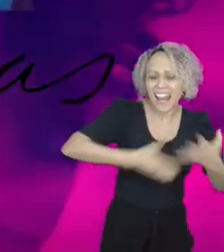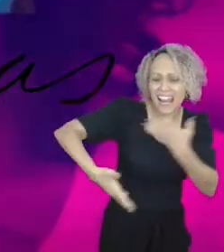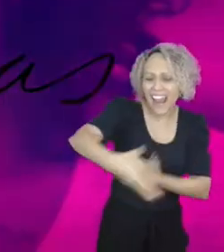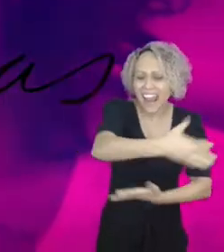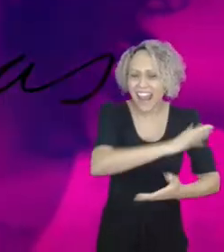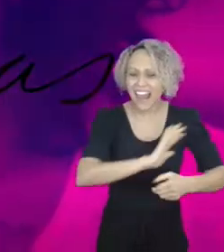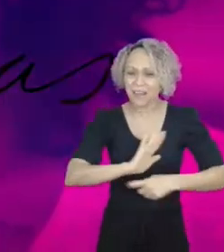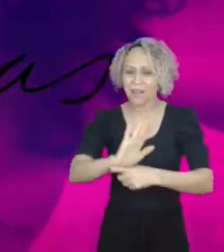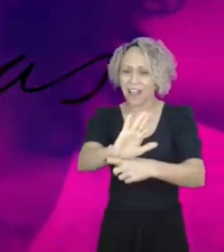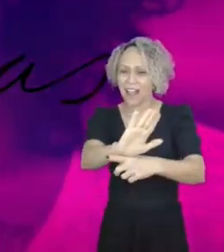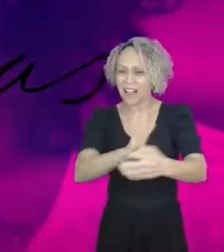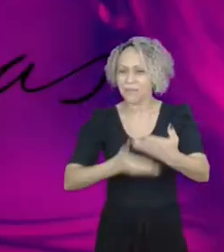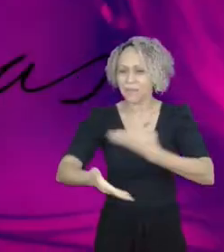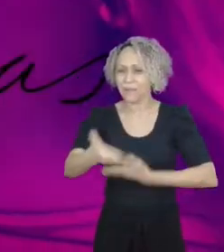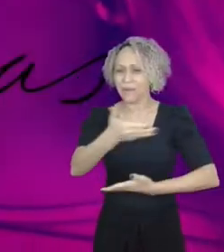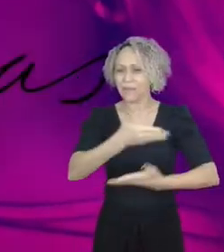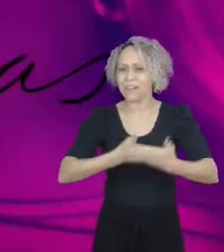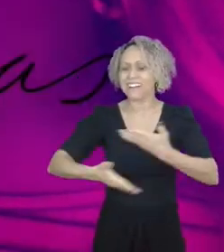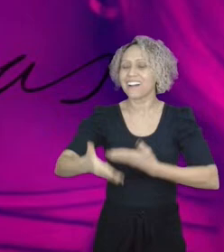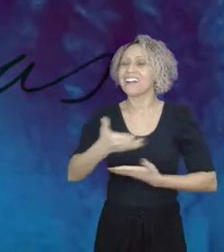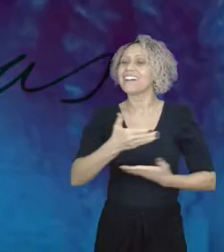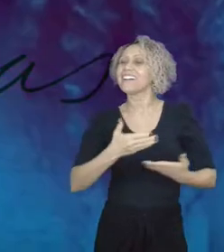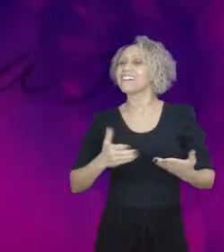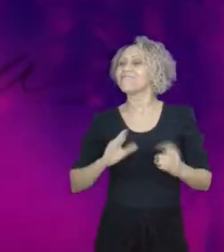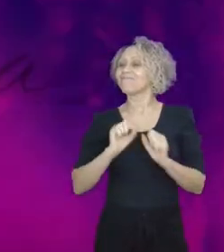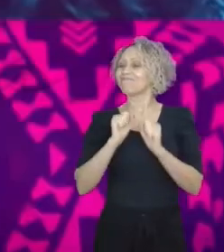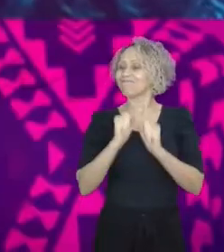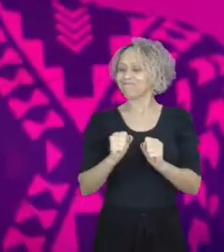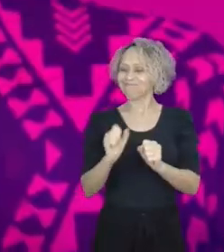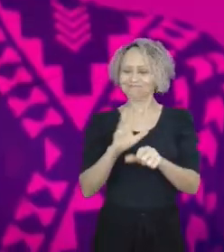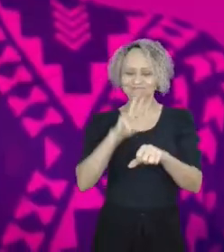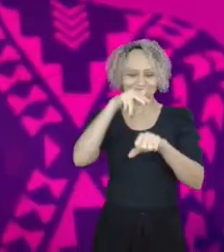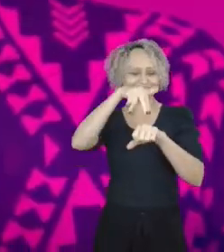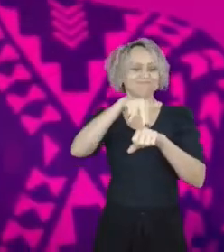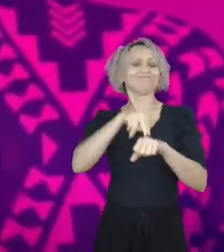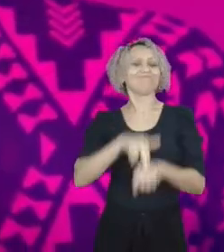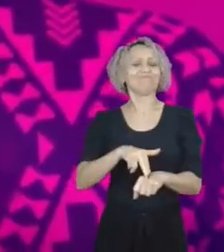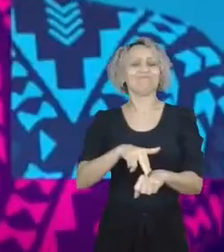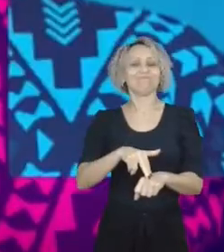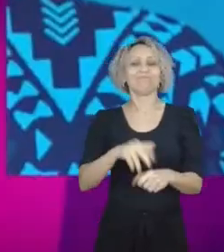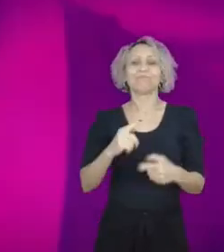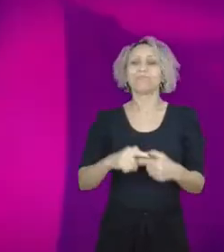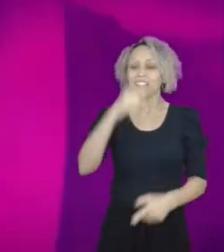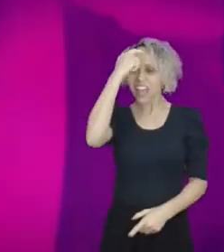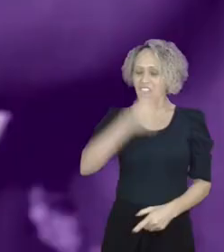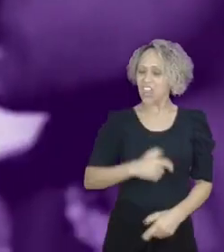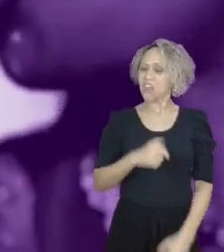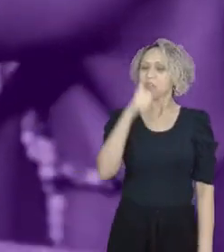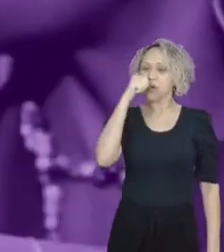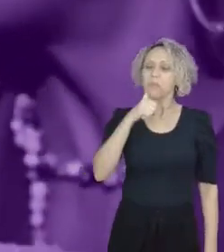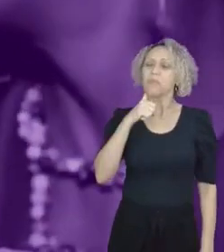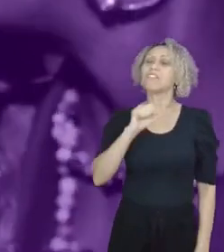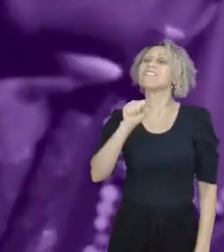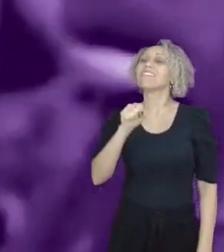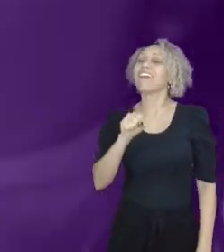poder. Porque eu sou mulher